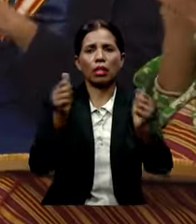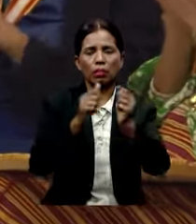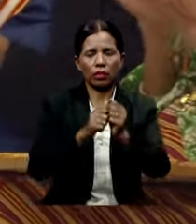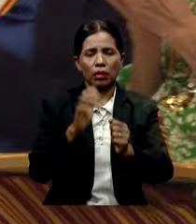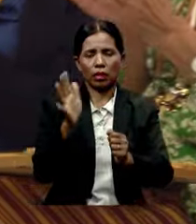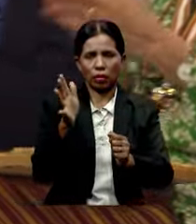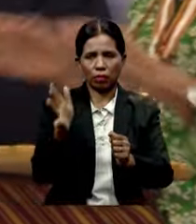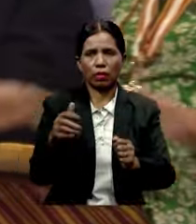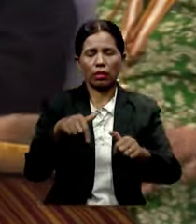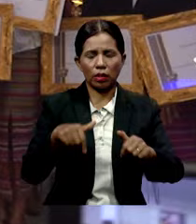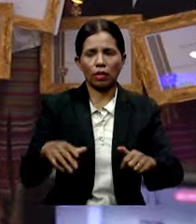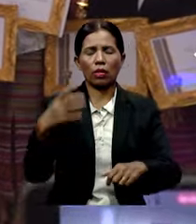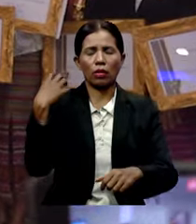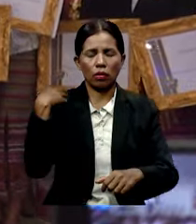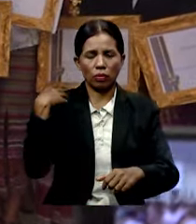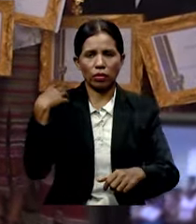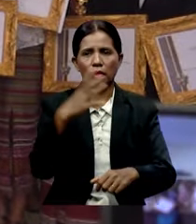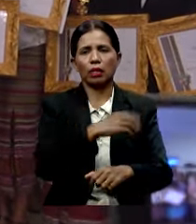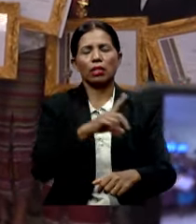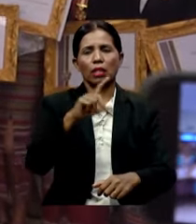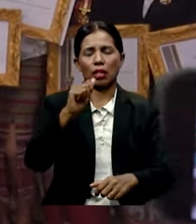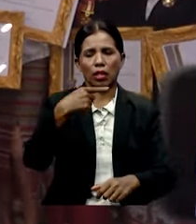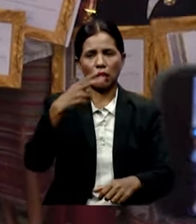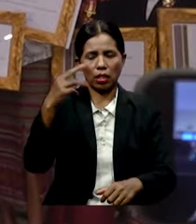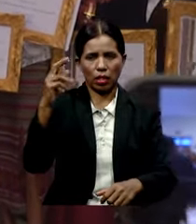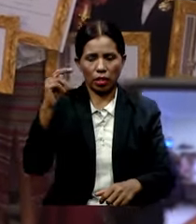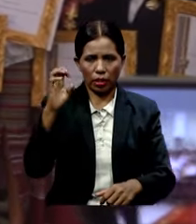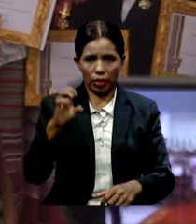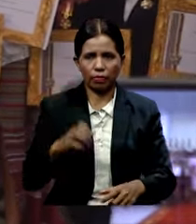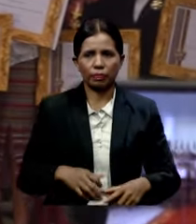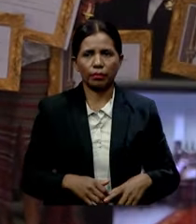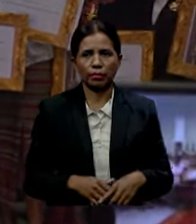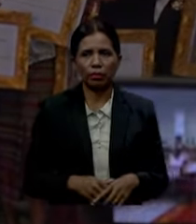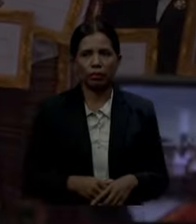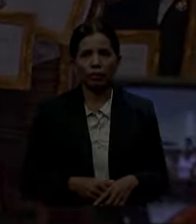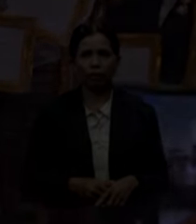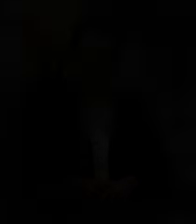lima nulu ia palácio no Brelahane. Celina Lopes, Agostinho da Costa, GMN.